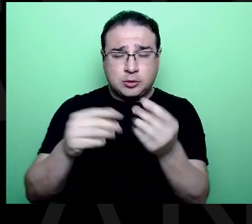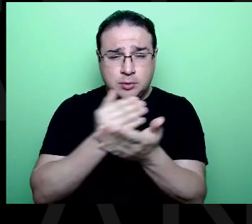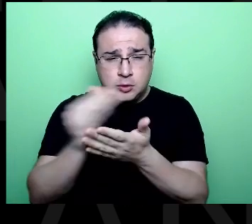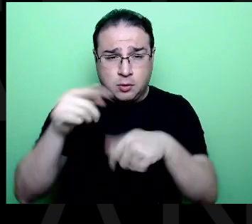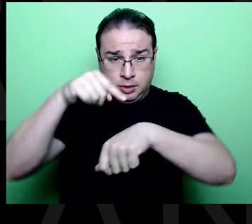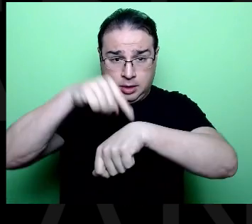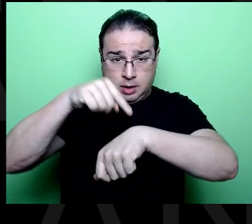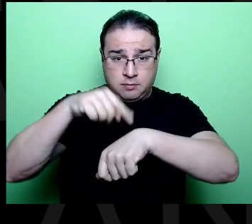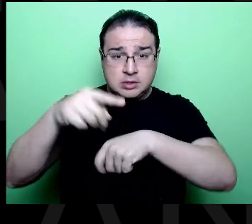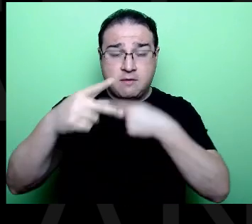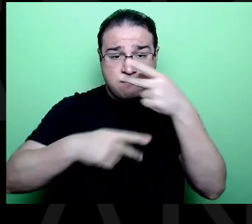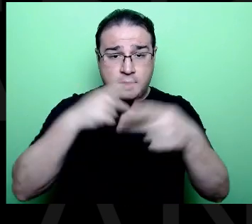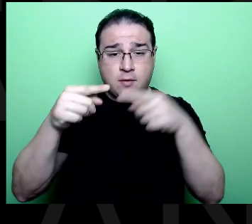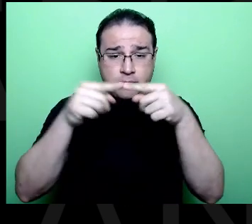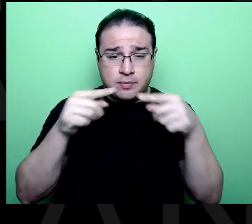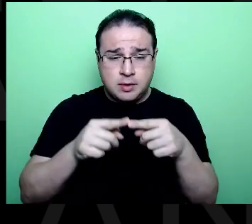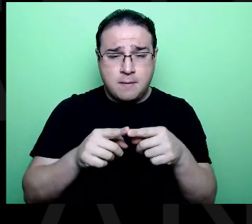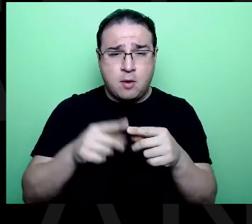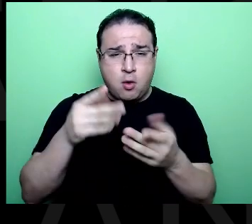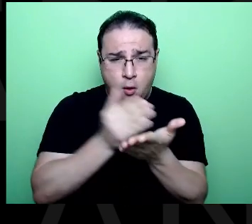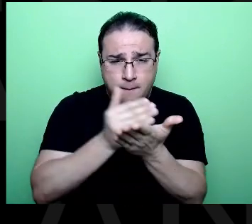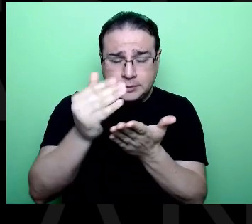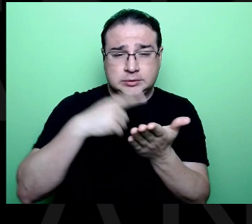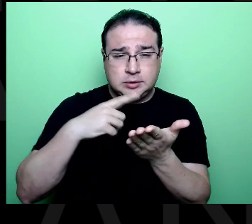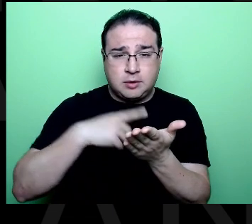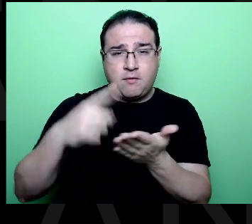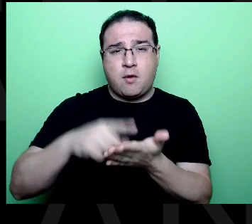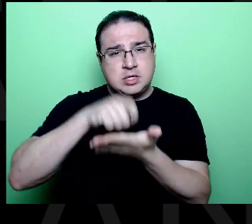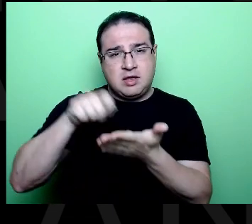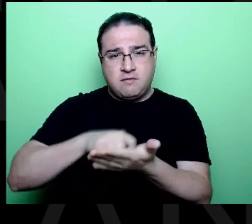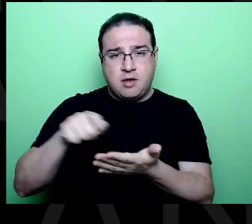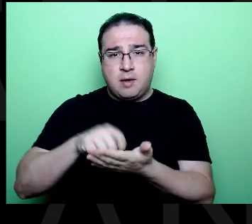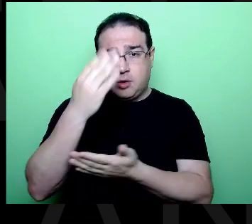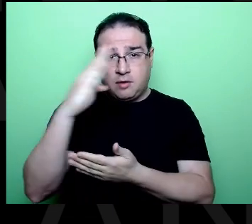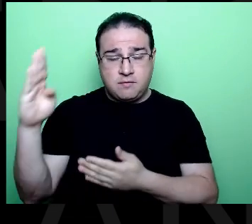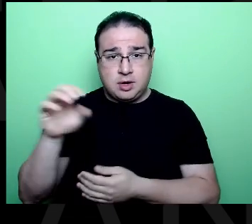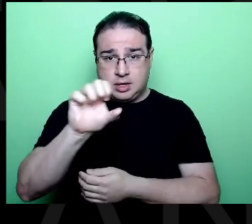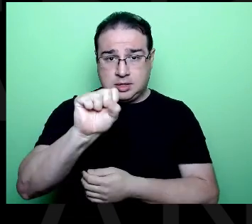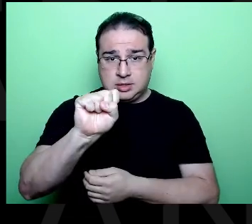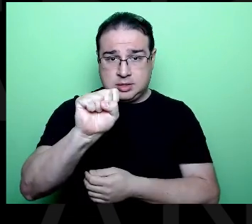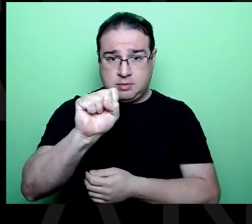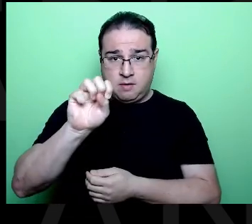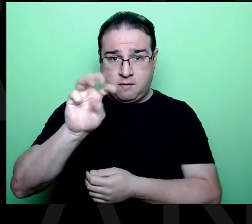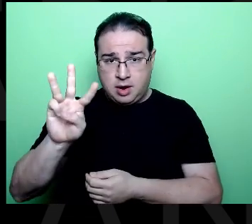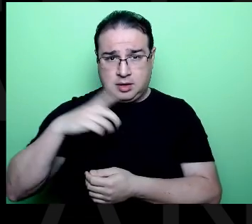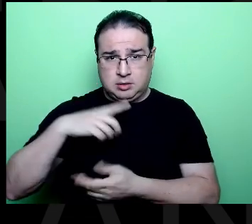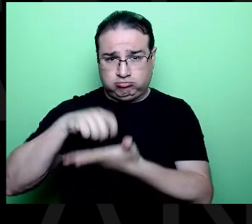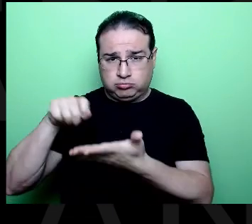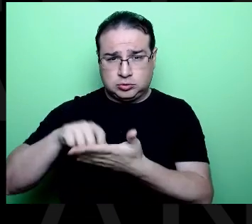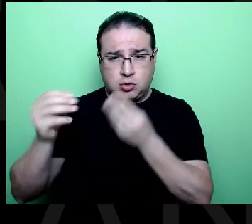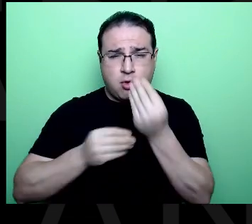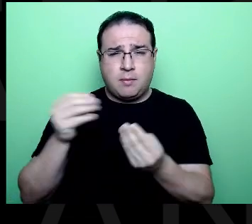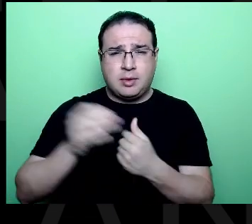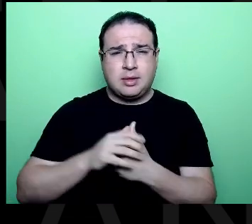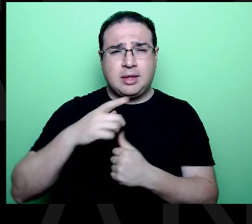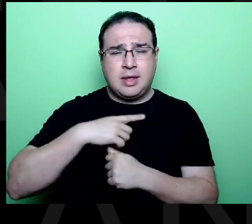mas quando aquele momento assim que você falou, se pesou logo quando vou escrever a biografia do